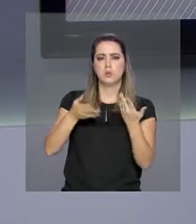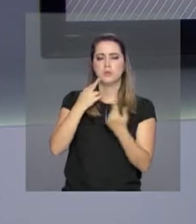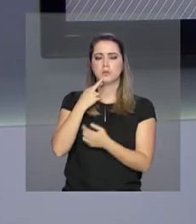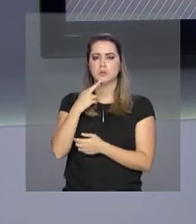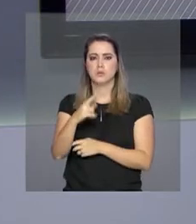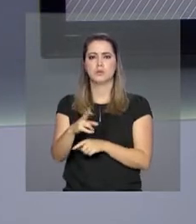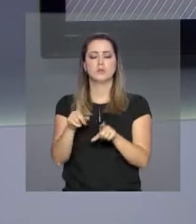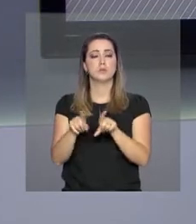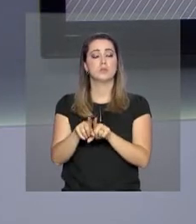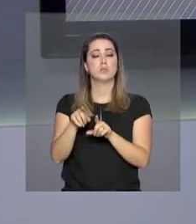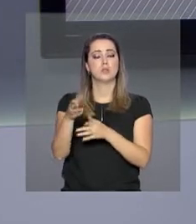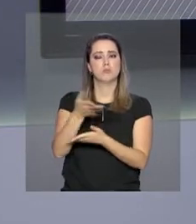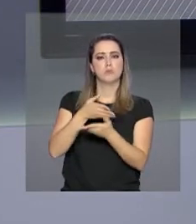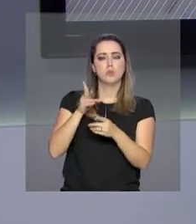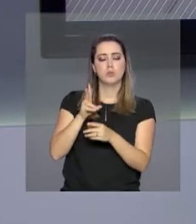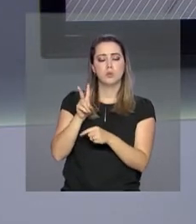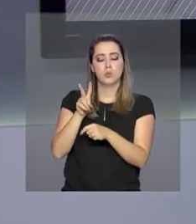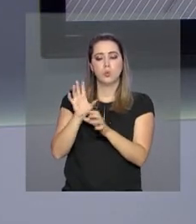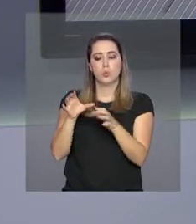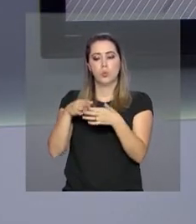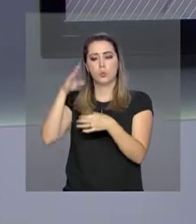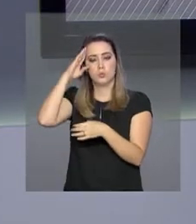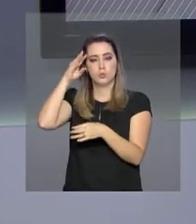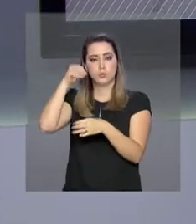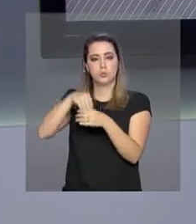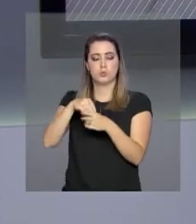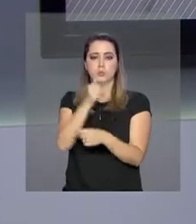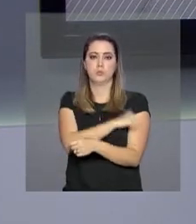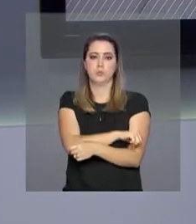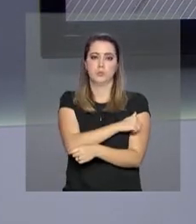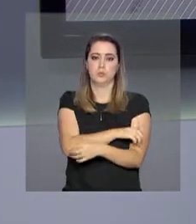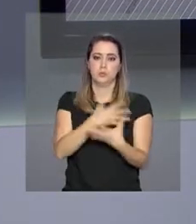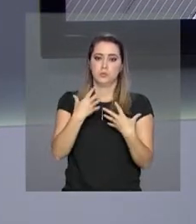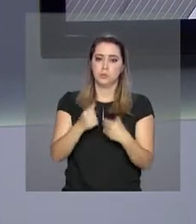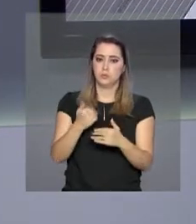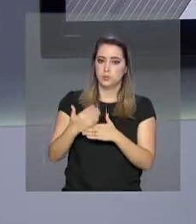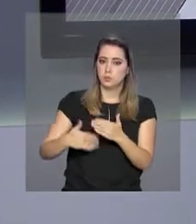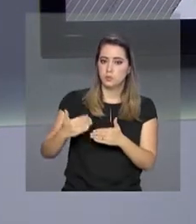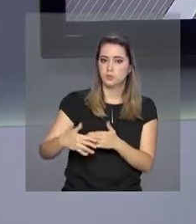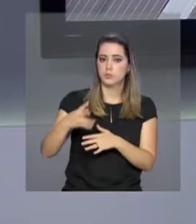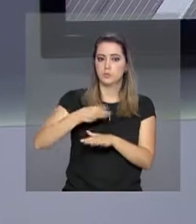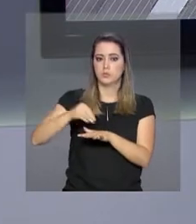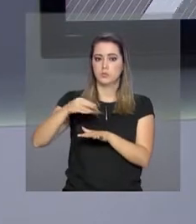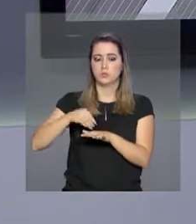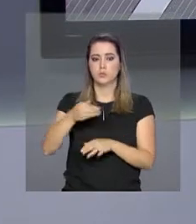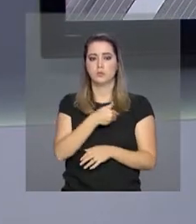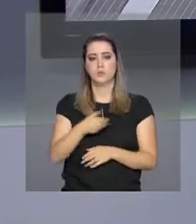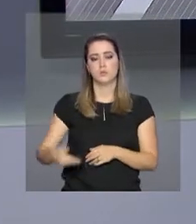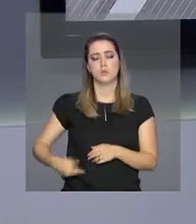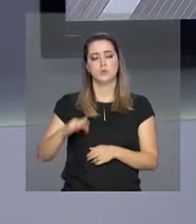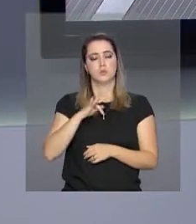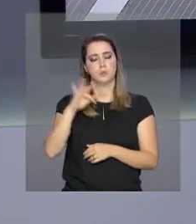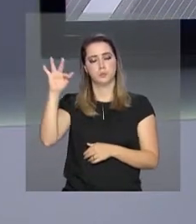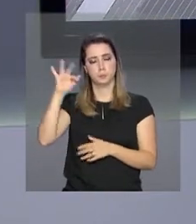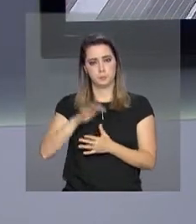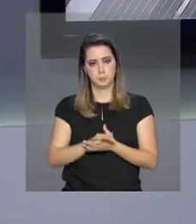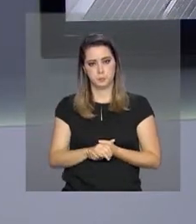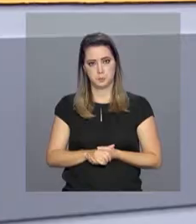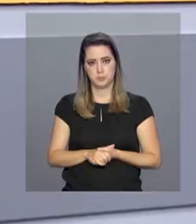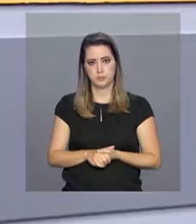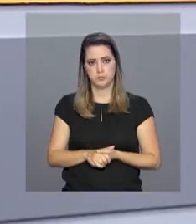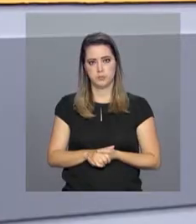resultados da intervenção militar no rio de janeiro nós vamos continuar com as notícias do governo federal aqui no repórter edu